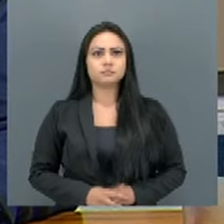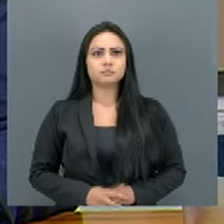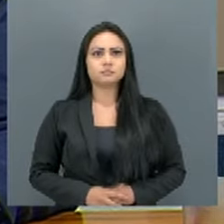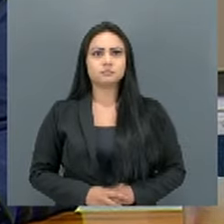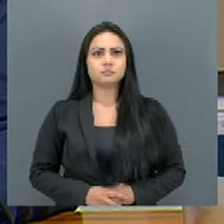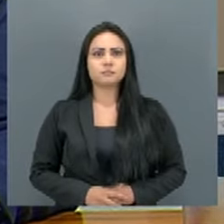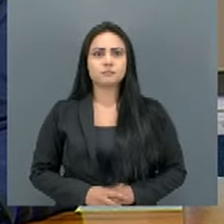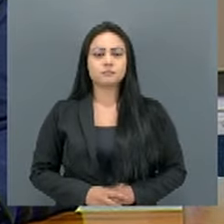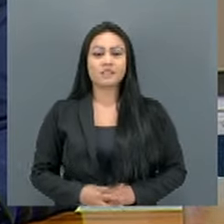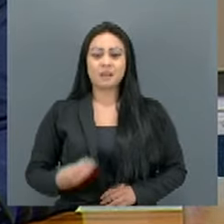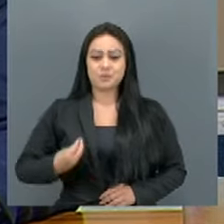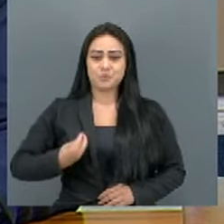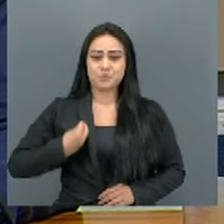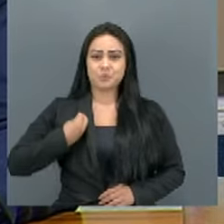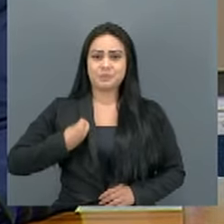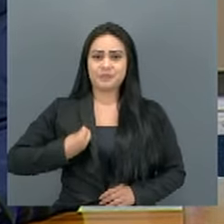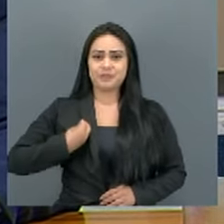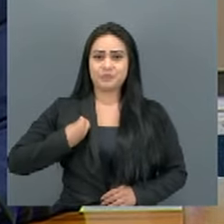com a sobrevivência